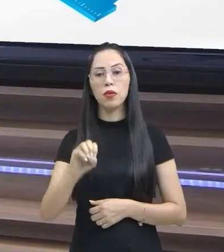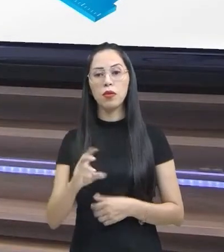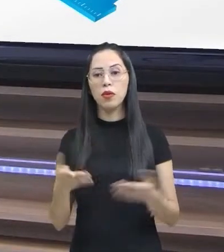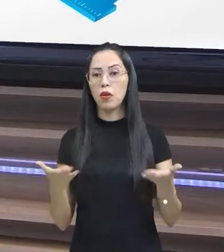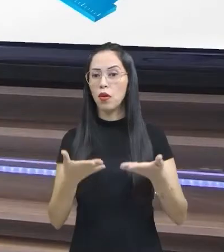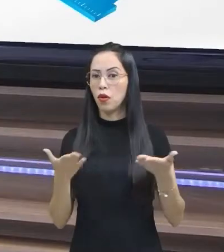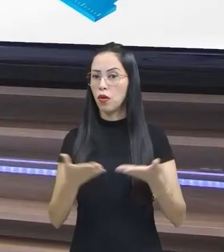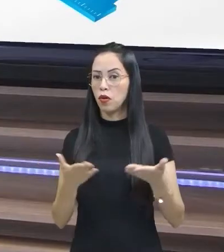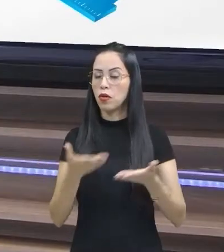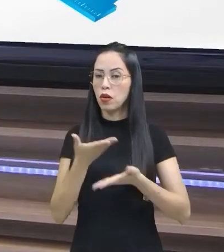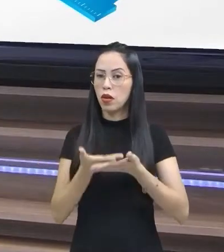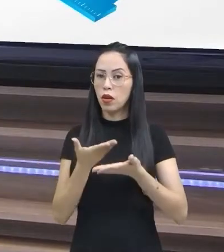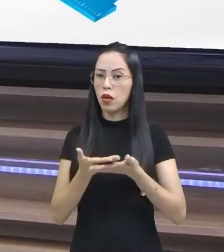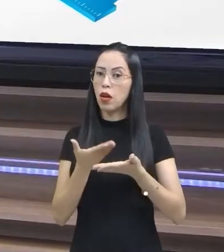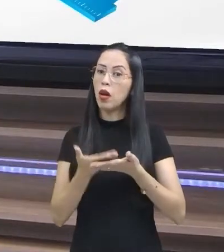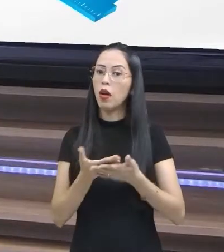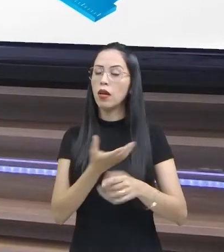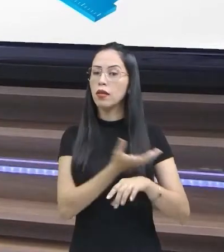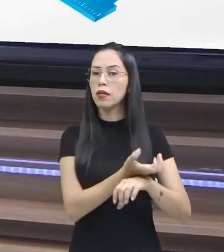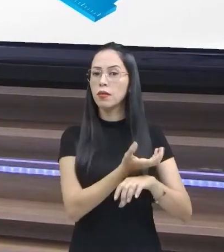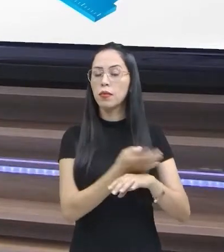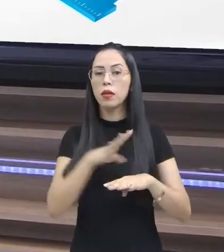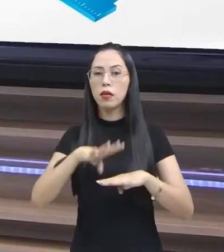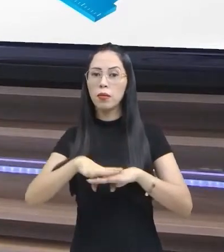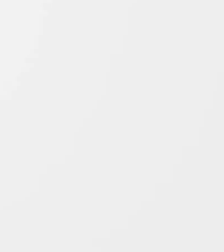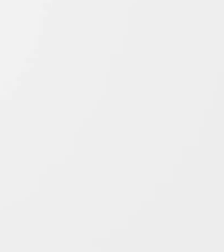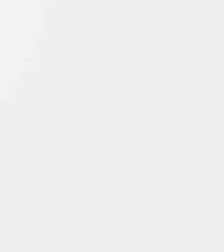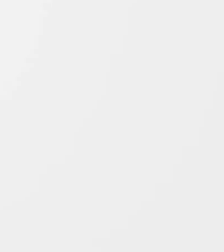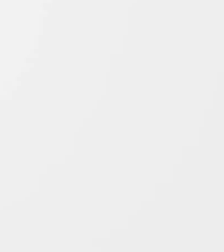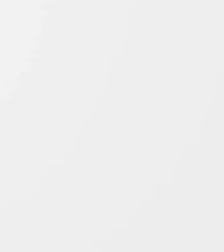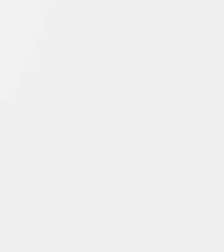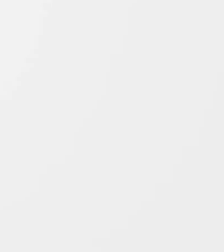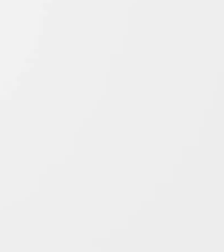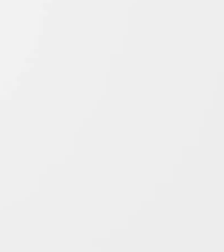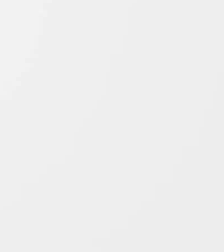de matemática. Bom, e qual é o nosso tema de hoje? De olho na tela.